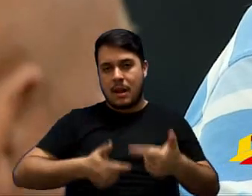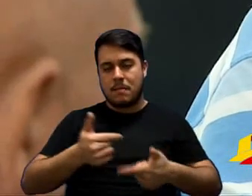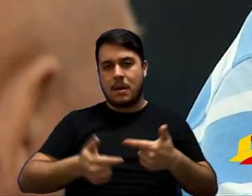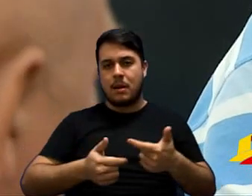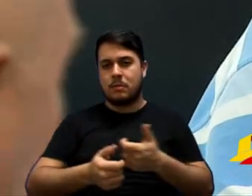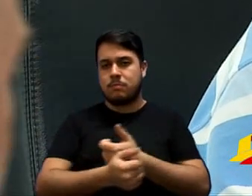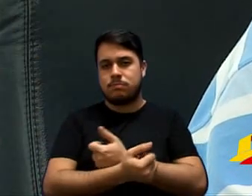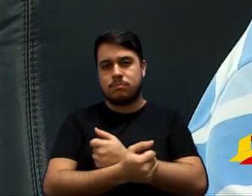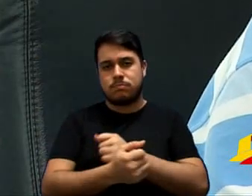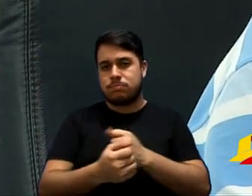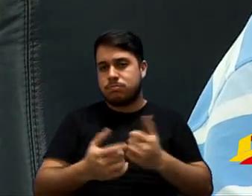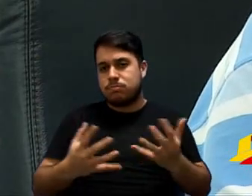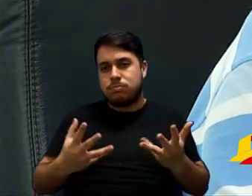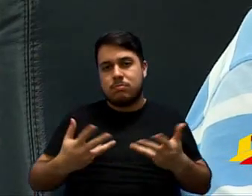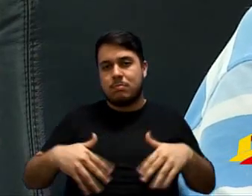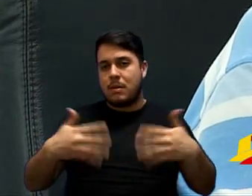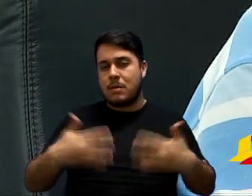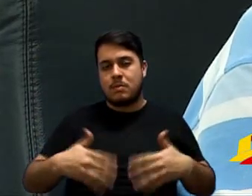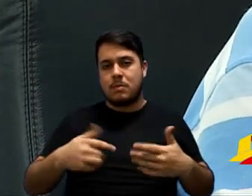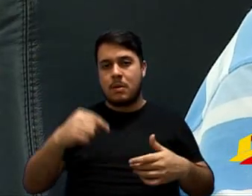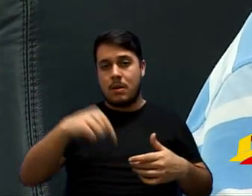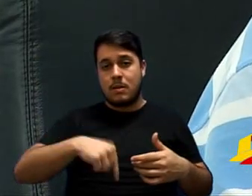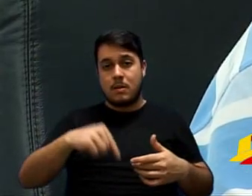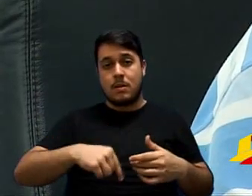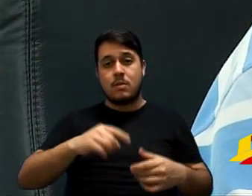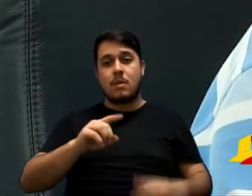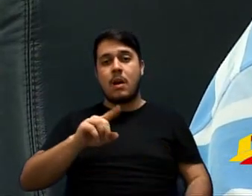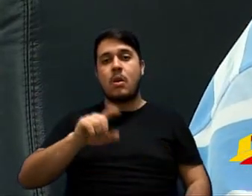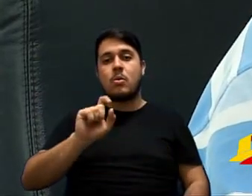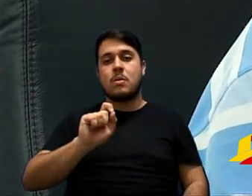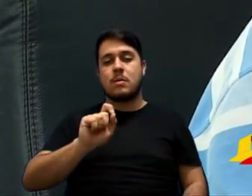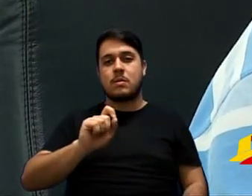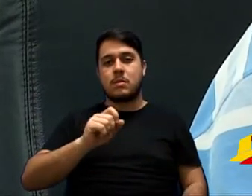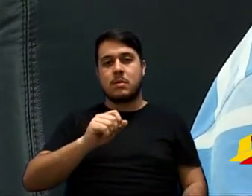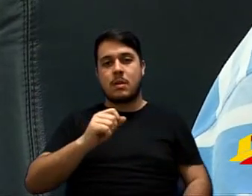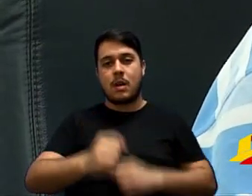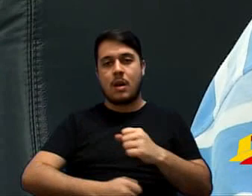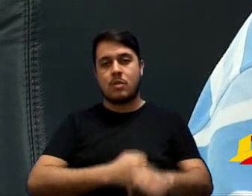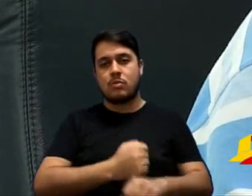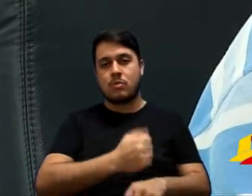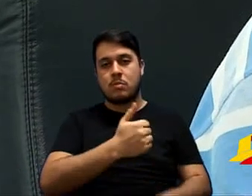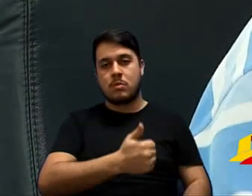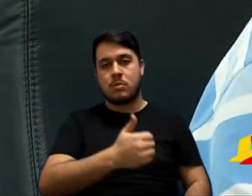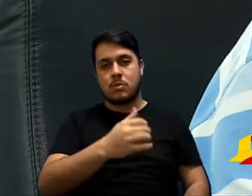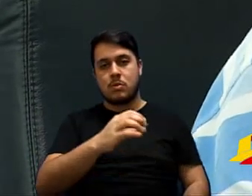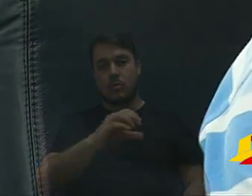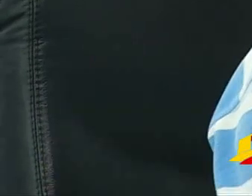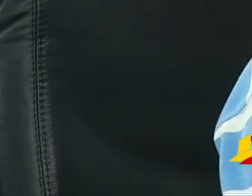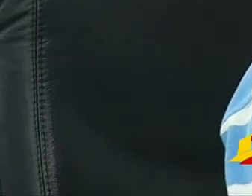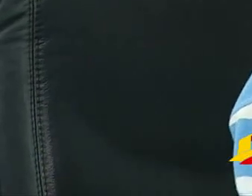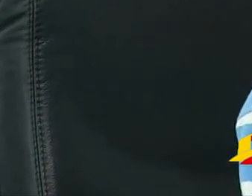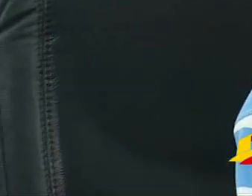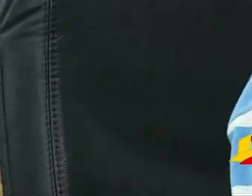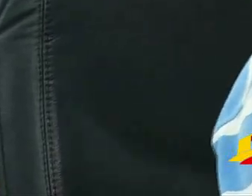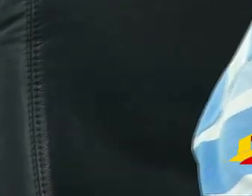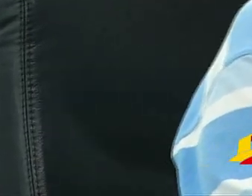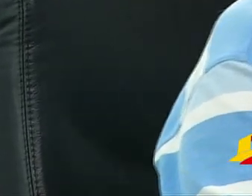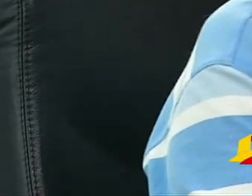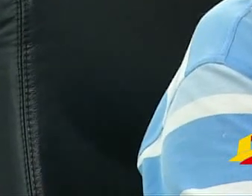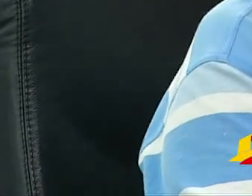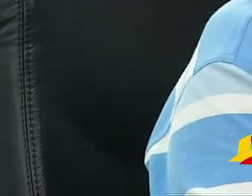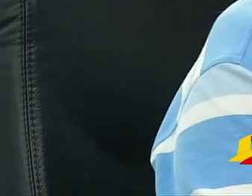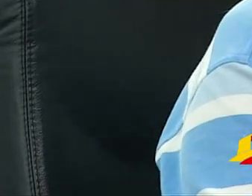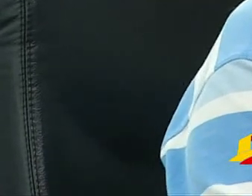tivemos em relação ao meio ambiente é um feito em 1999 por uma empresa digital sai que o saae não leu até hoje